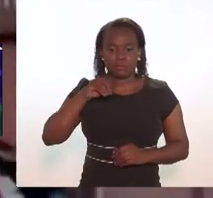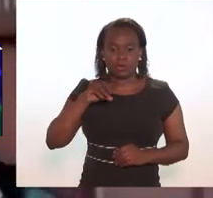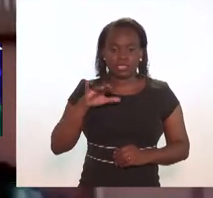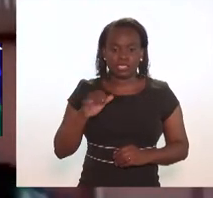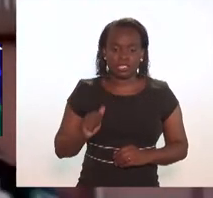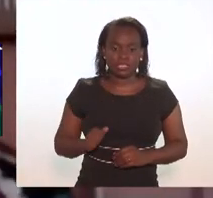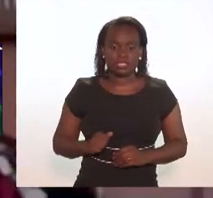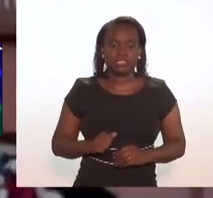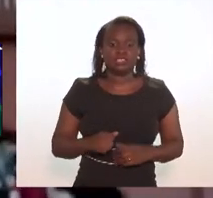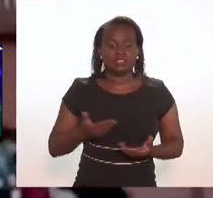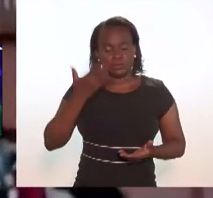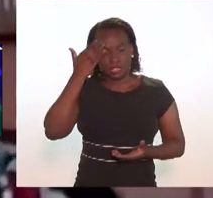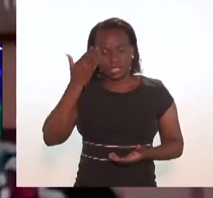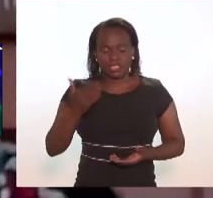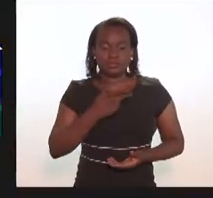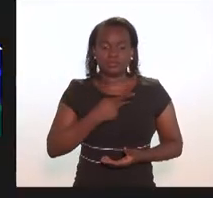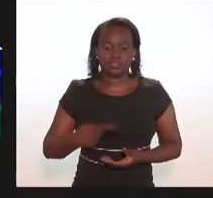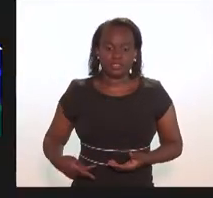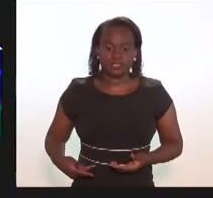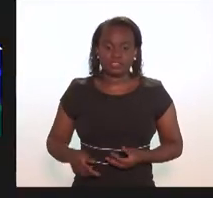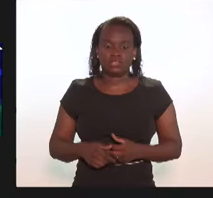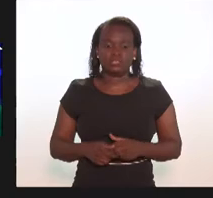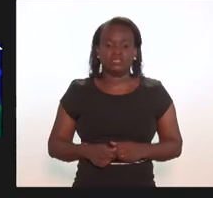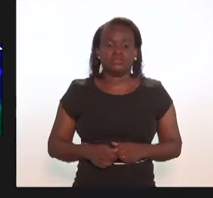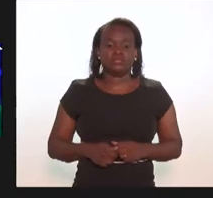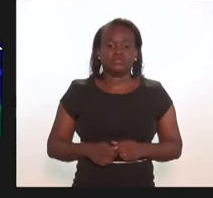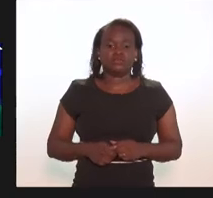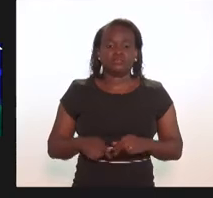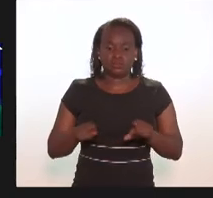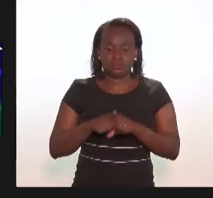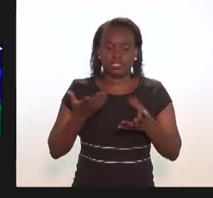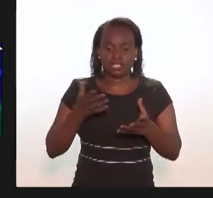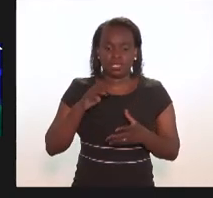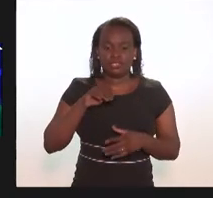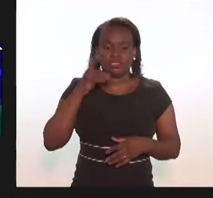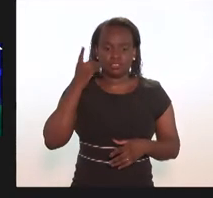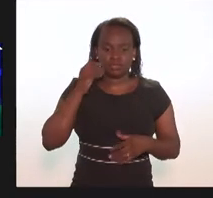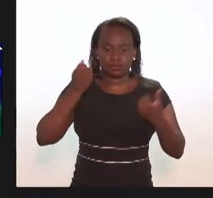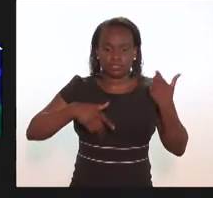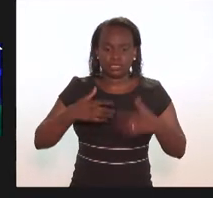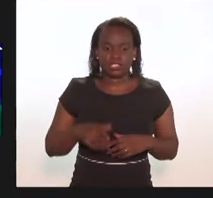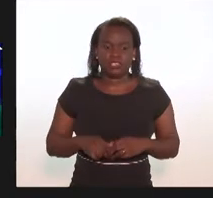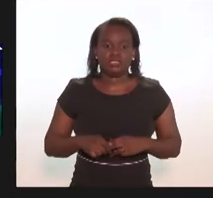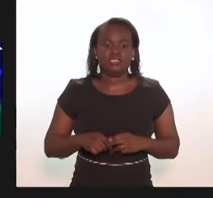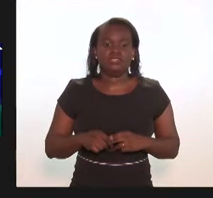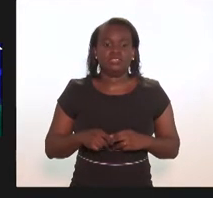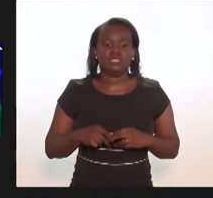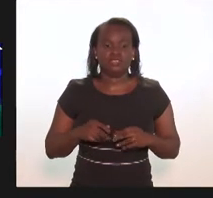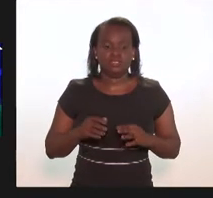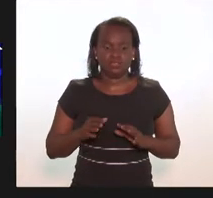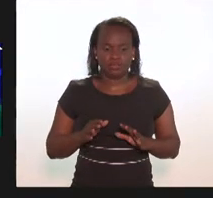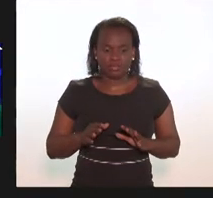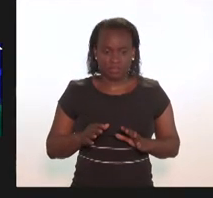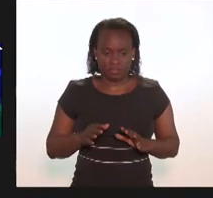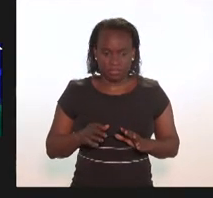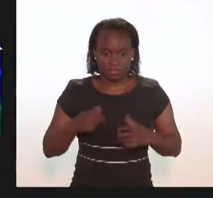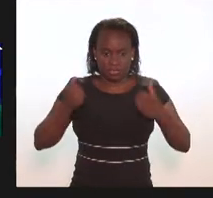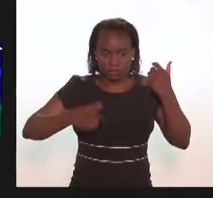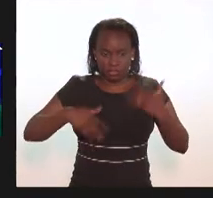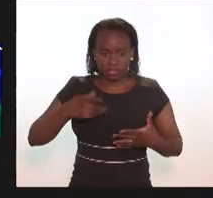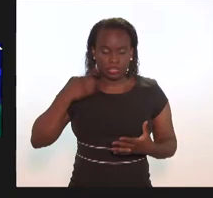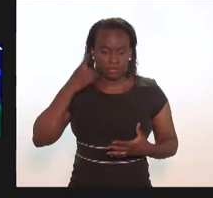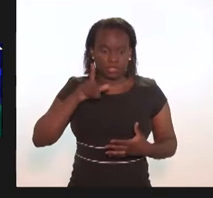presidente. Obrigada, presidente. Para discutir, presidente. Eu quero fazer coro aí à fala do deputado Luiz